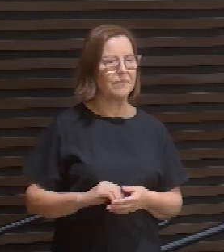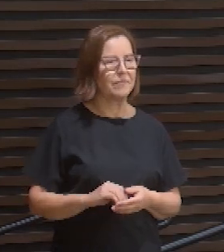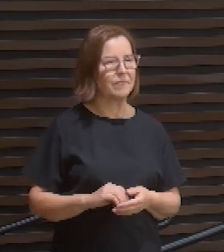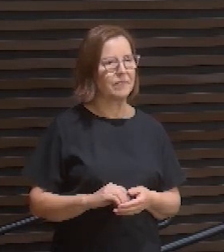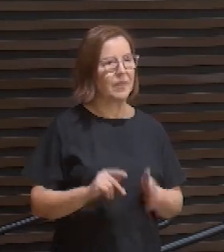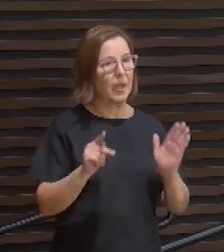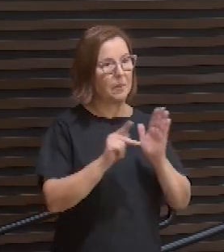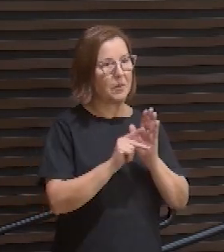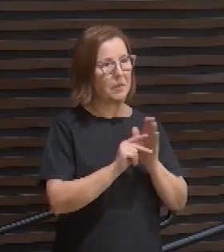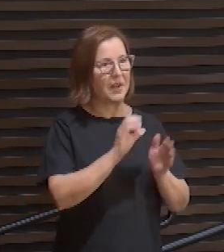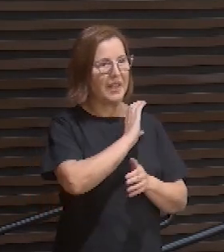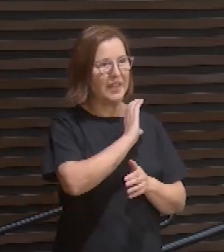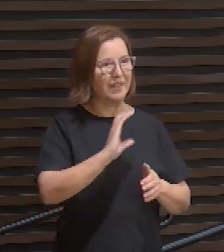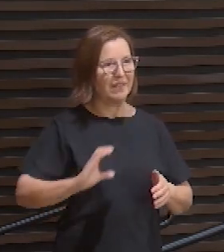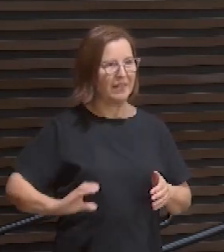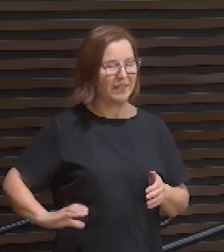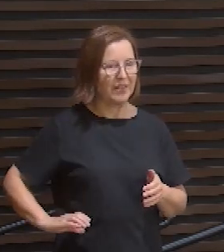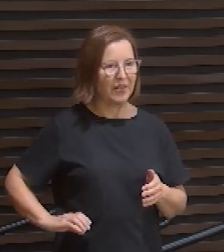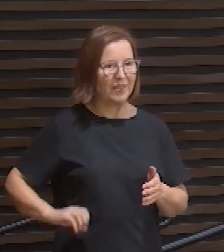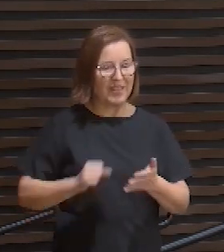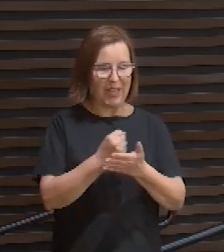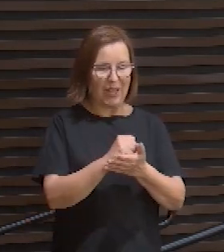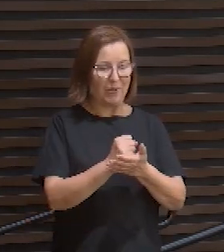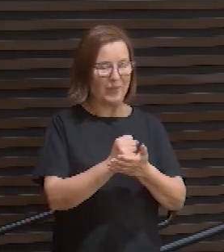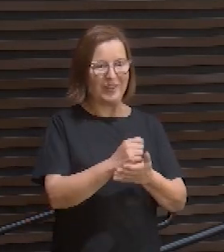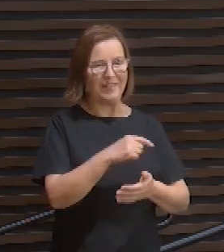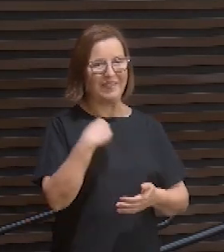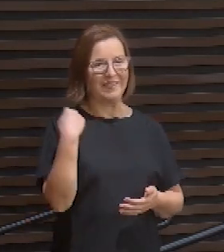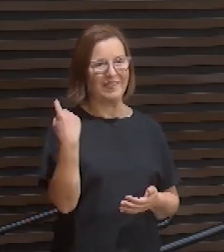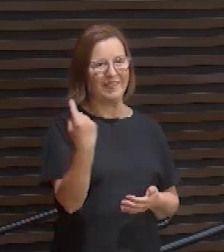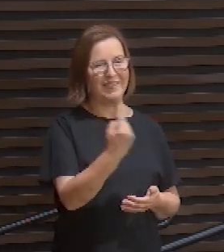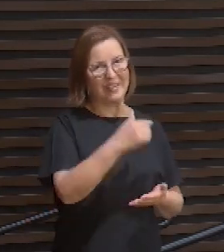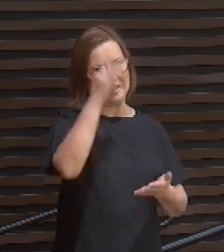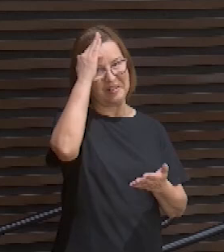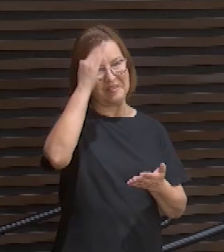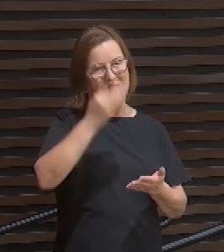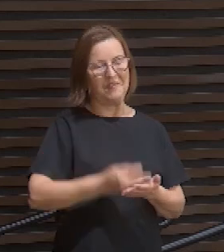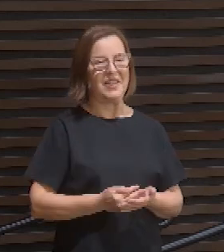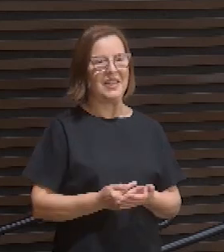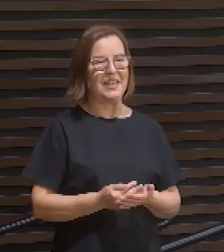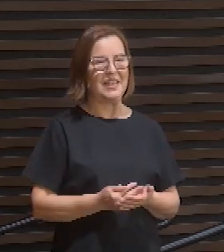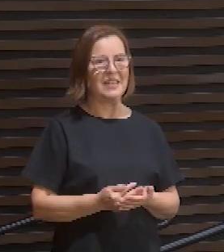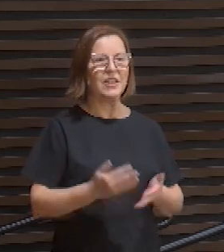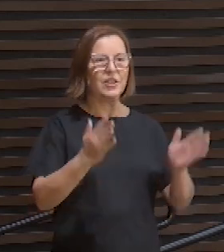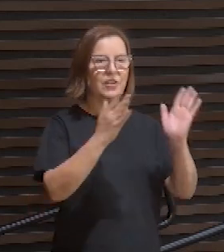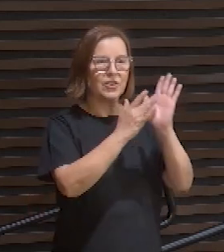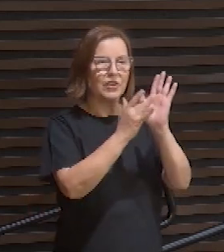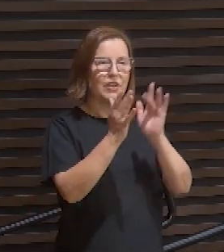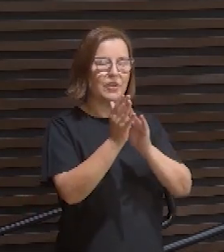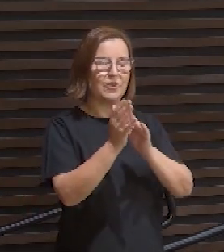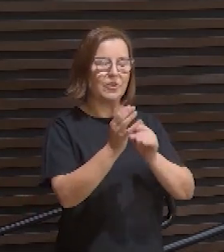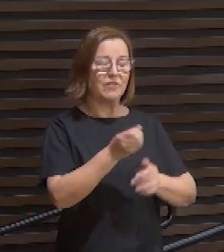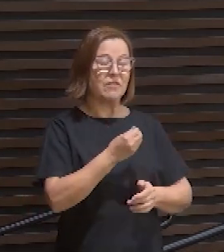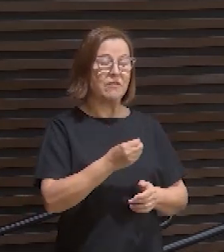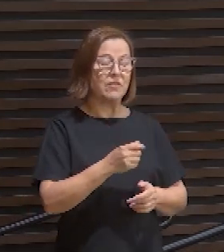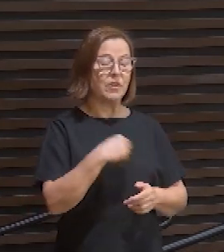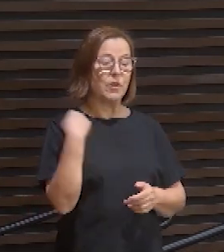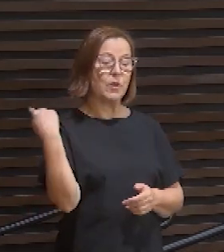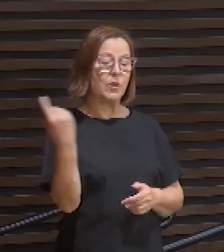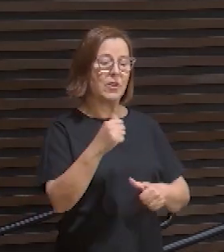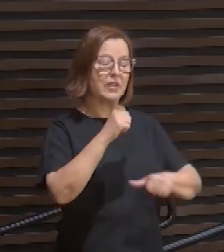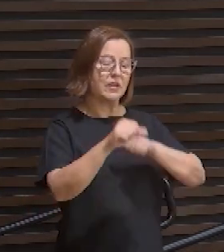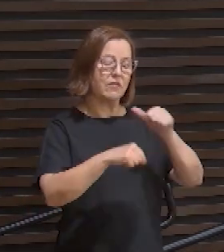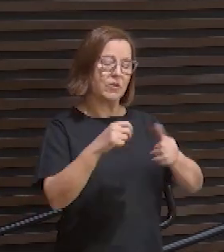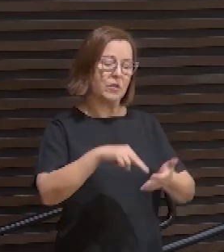ressurreição, é o selo da nossa redenção. É Ele vivo que nos transformou e que nos